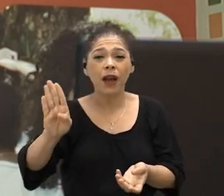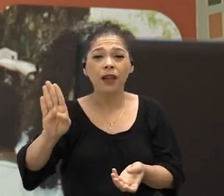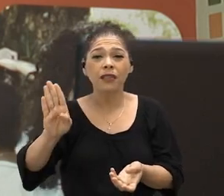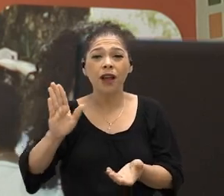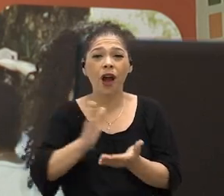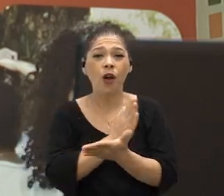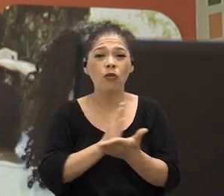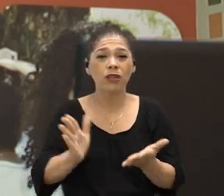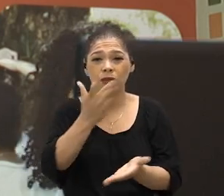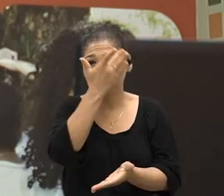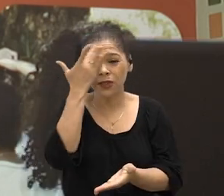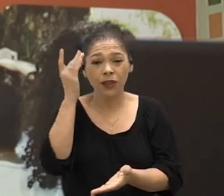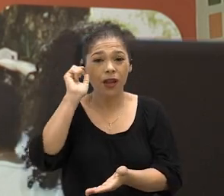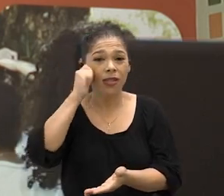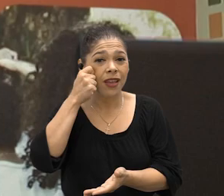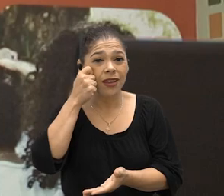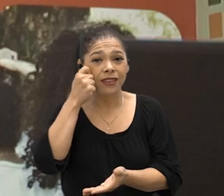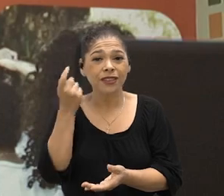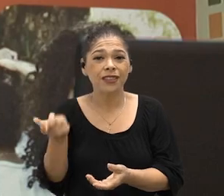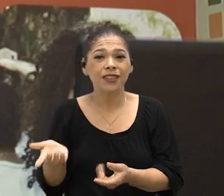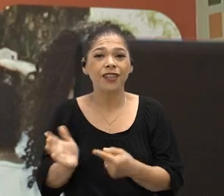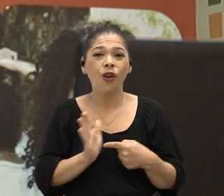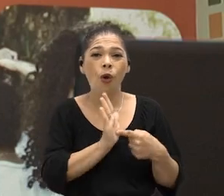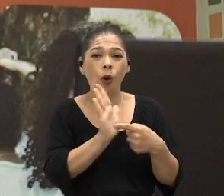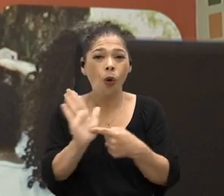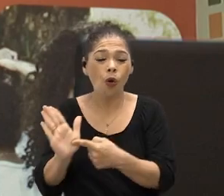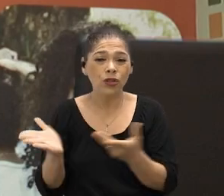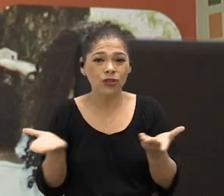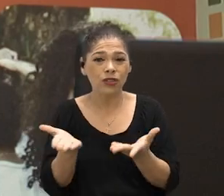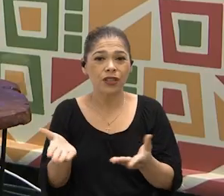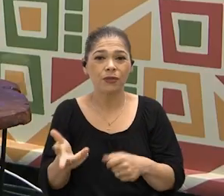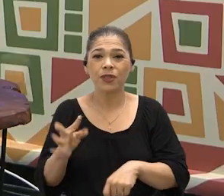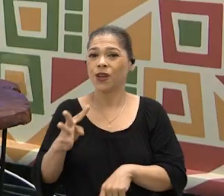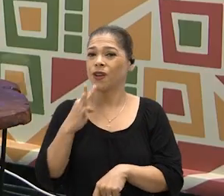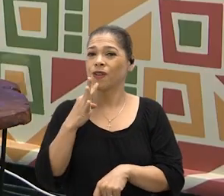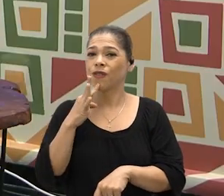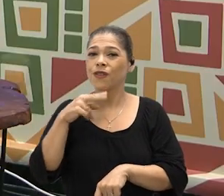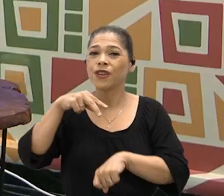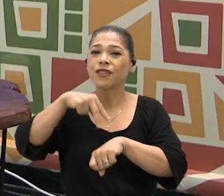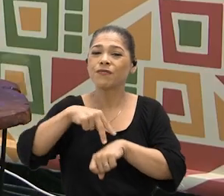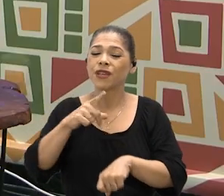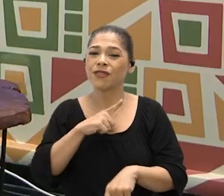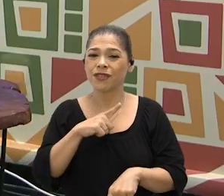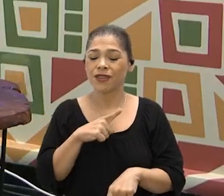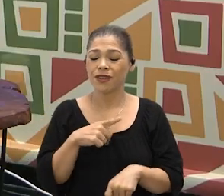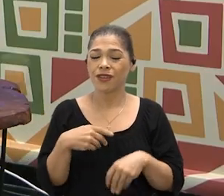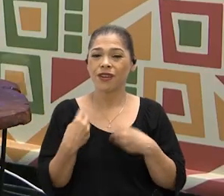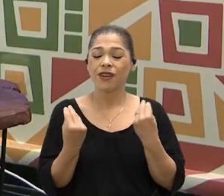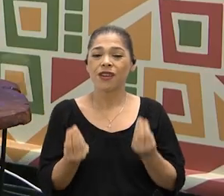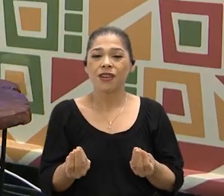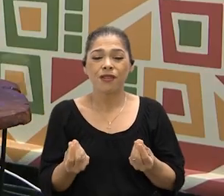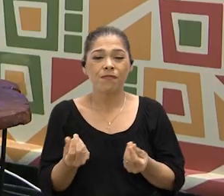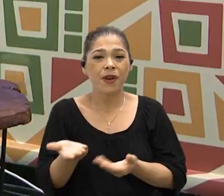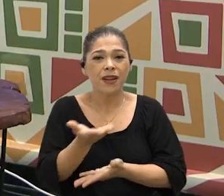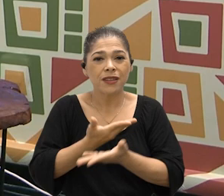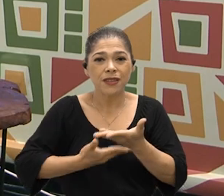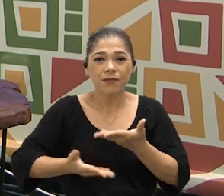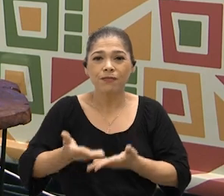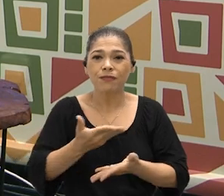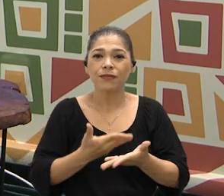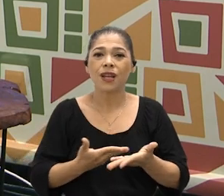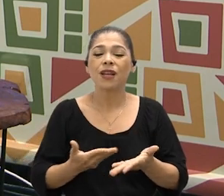principais alguns negros que foram resgatados que hoje nós tomamos conhecimento que vem que vem